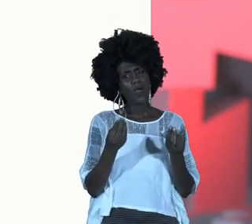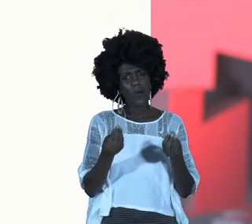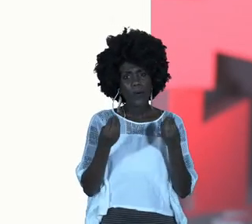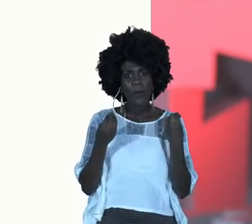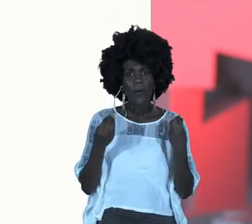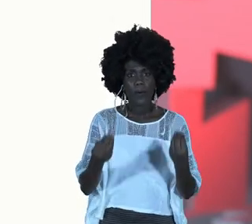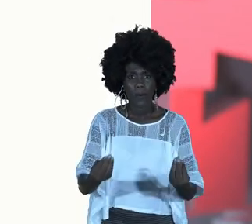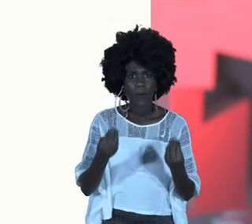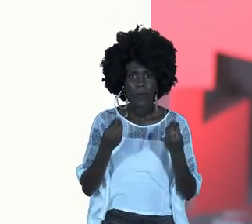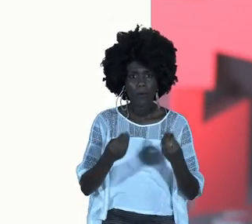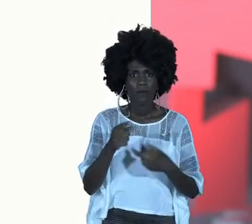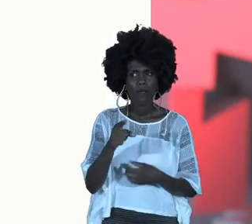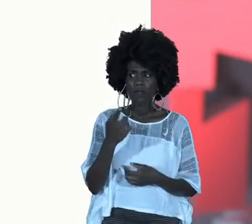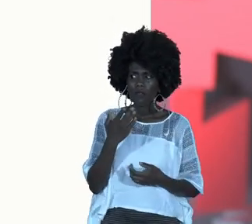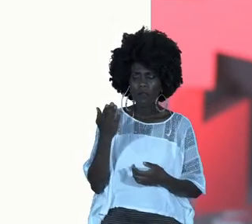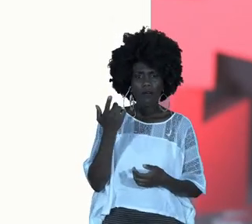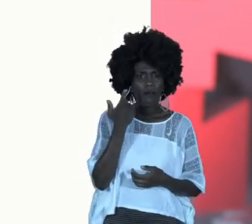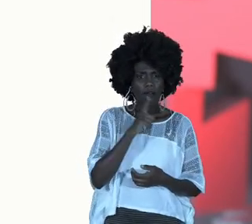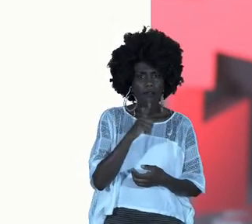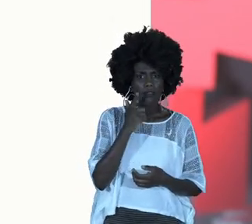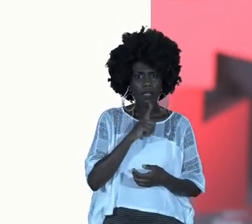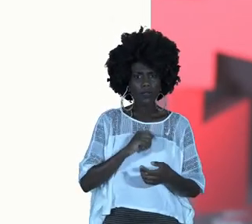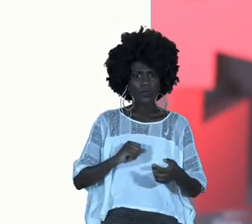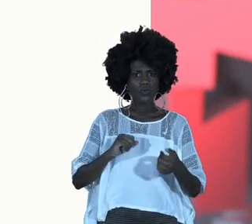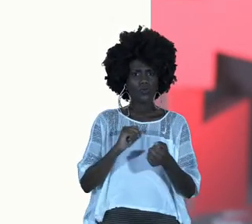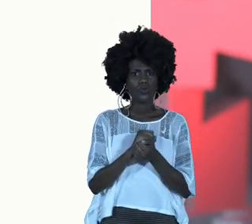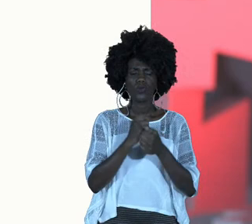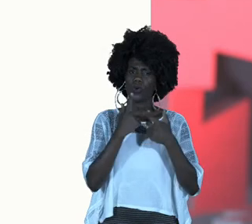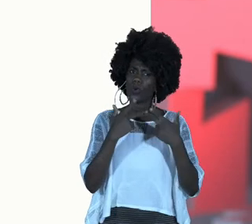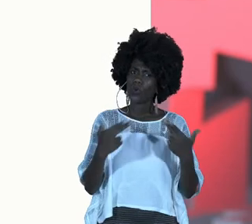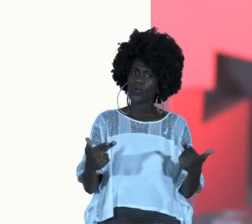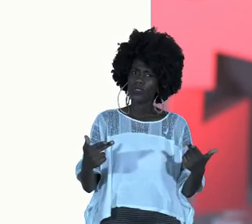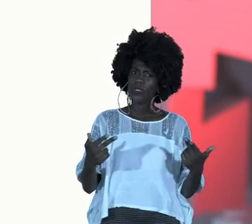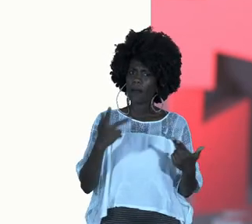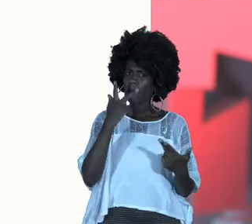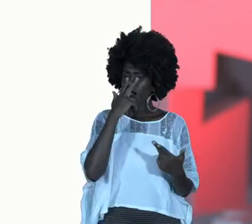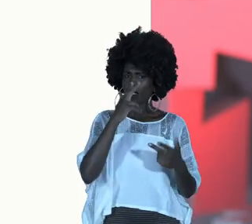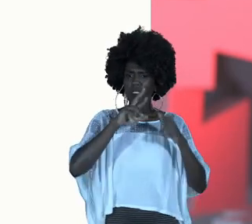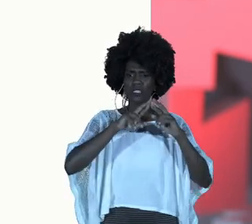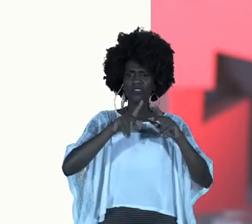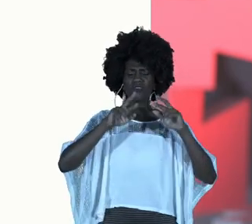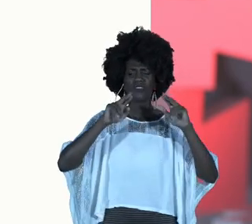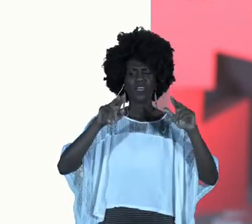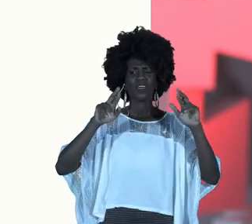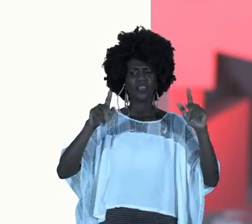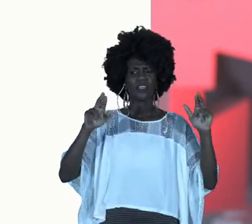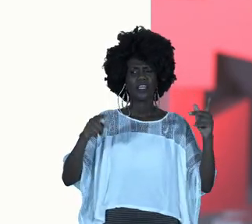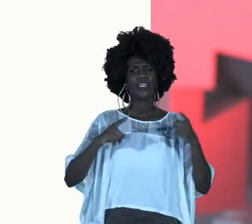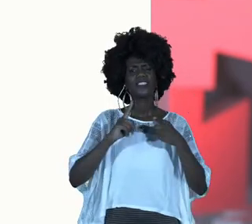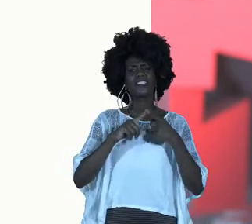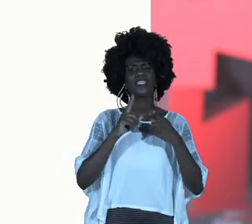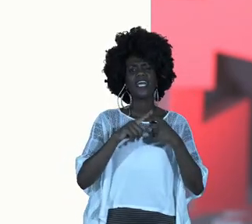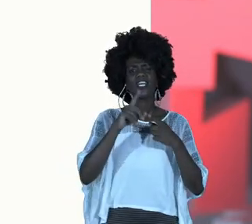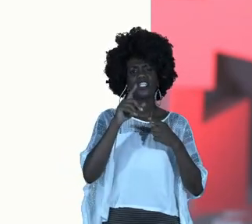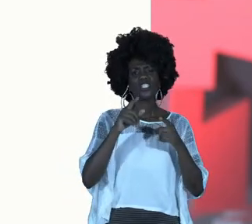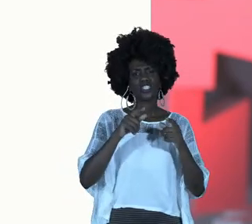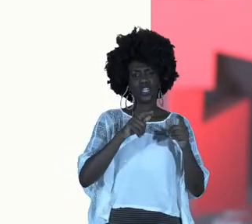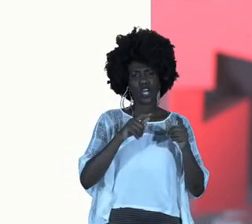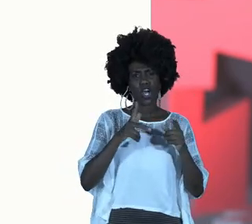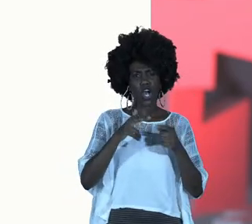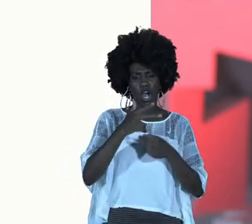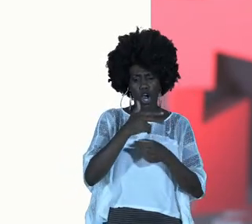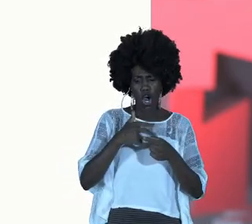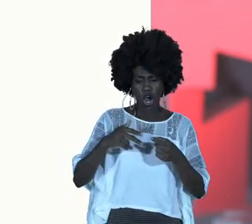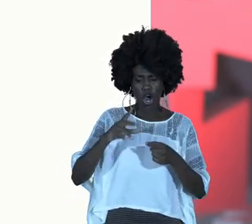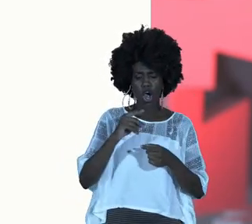ele consegue colocar junto coisas tão de naturezas diferentes. Pedaço de jornal, pedaço